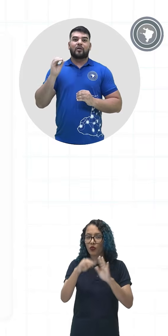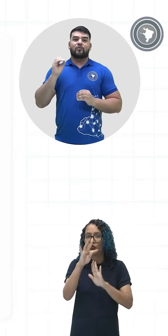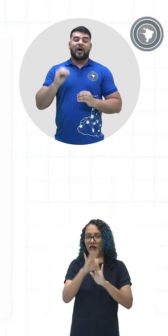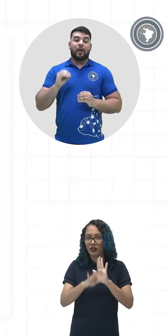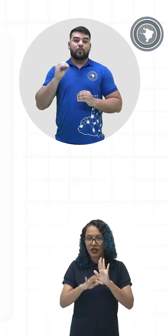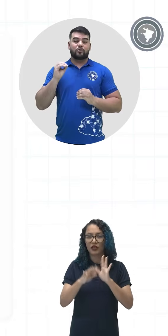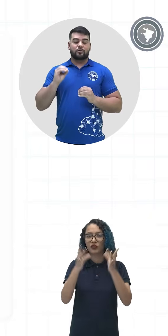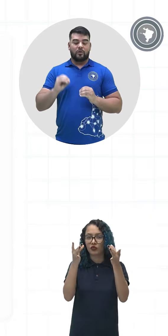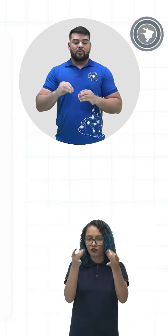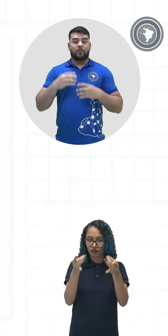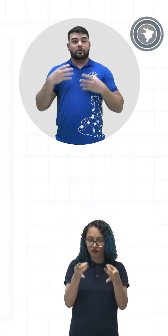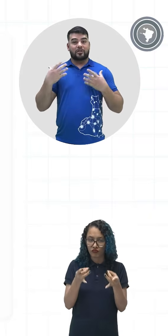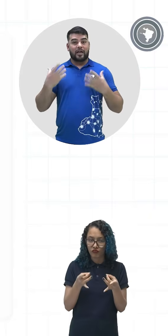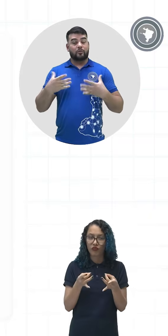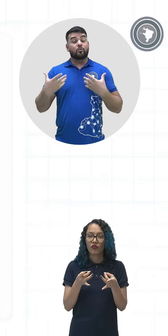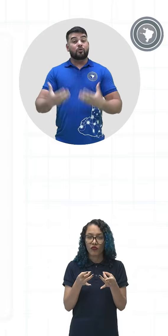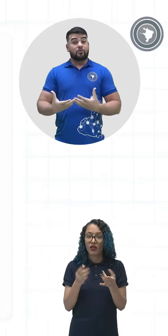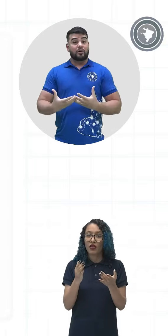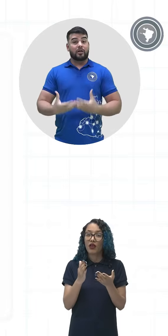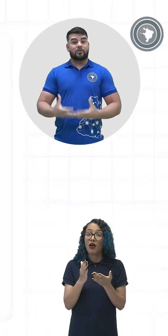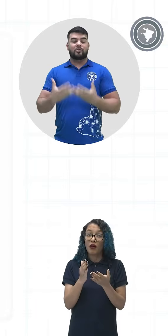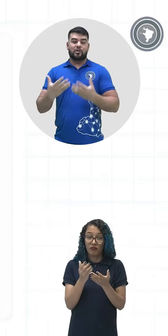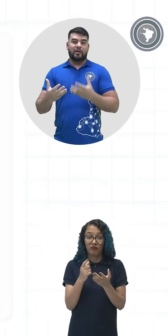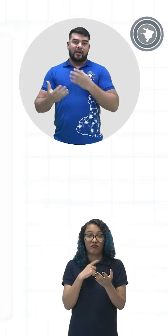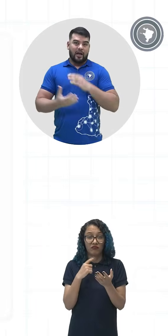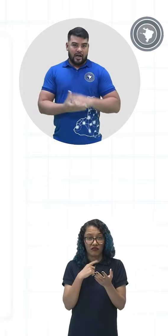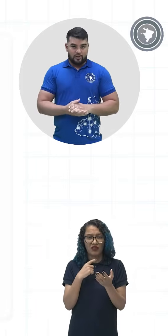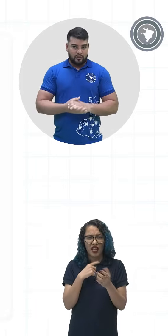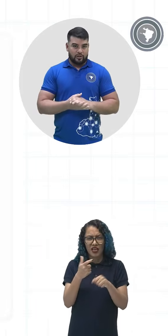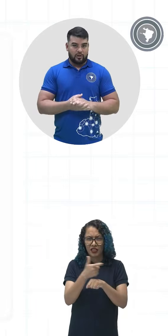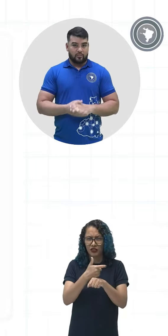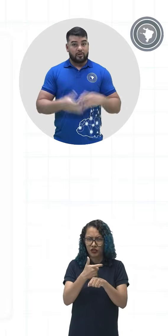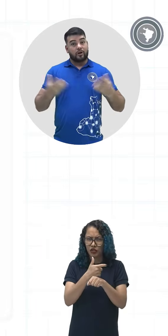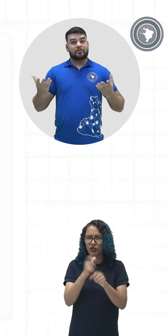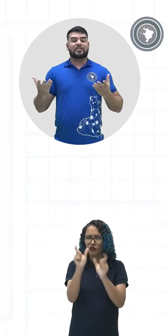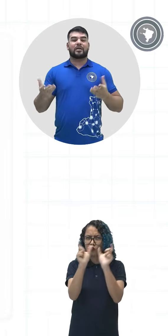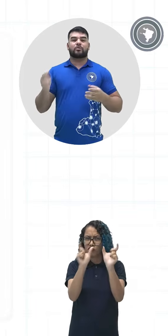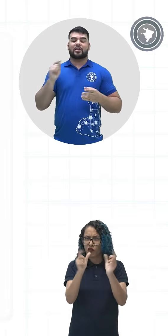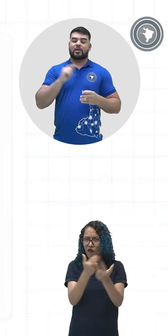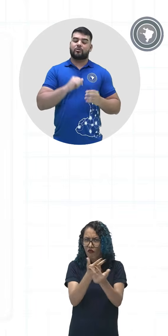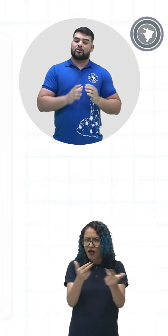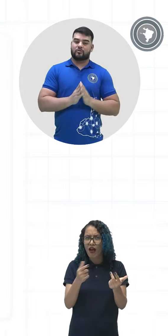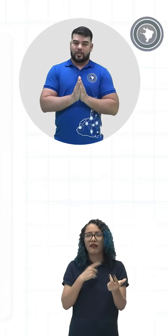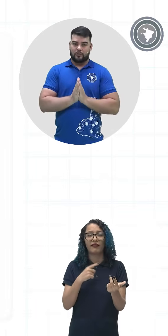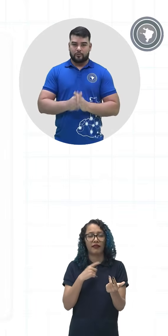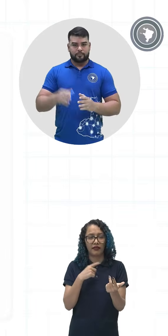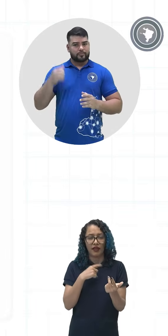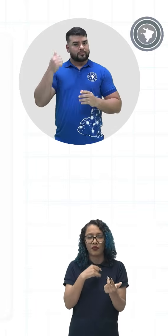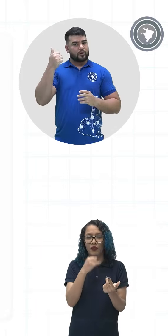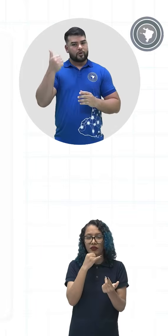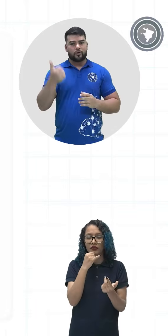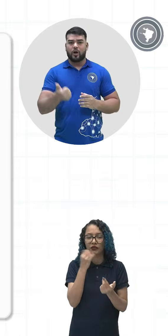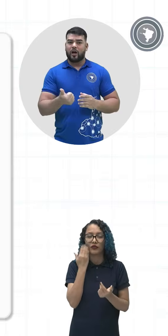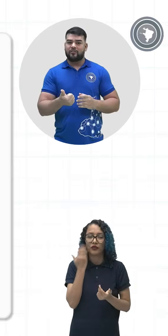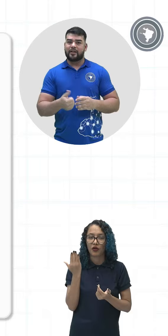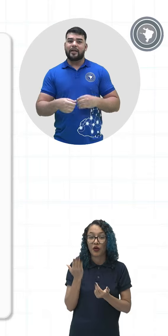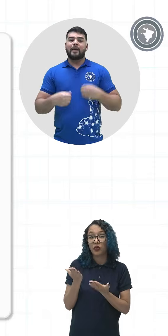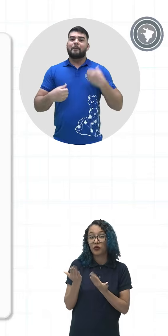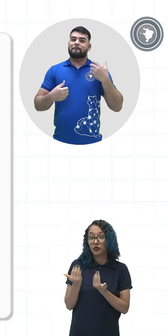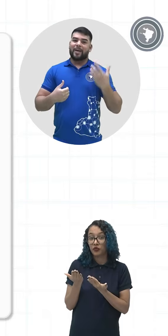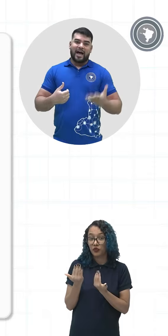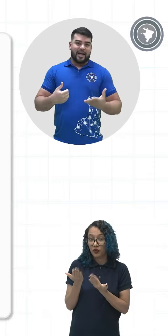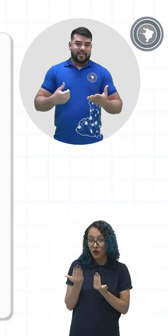descritivo vai possuir uma quantidade muito grande de adjetivos. E olha os exemplos aqui no nosso texto.